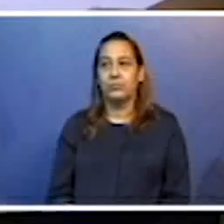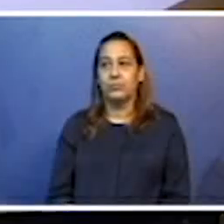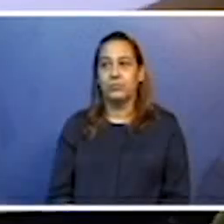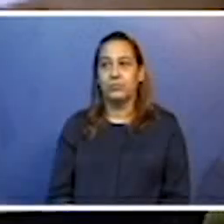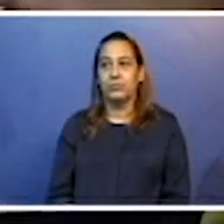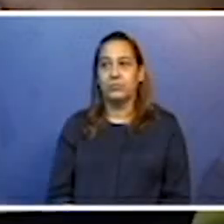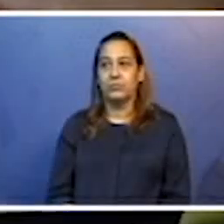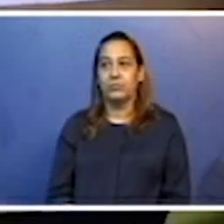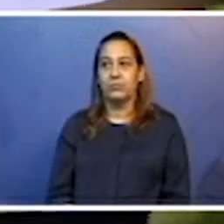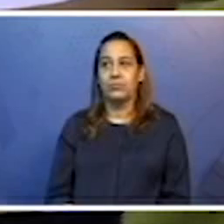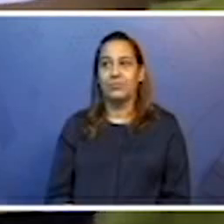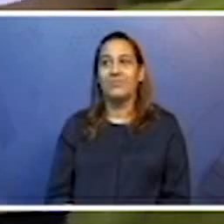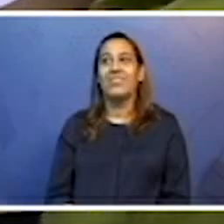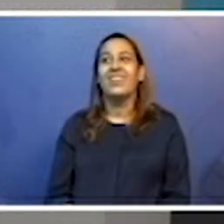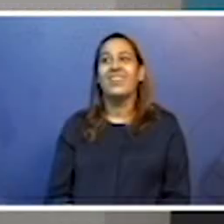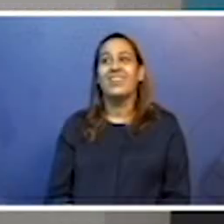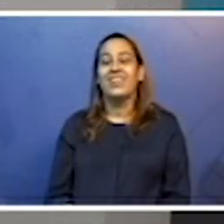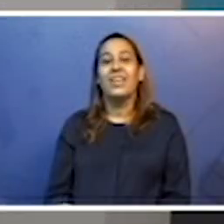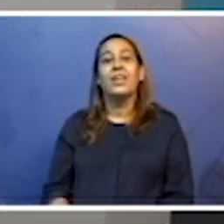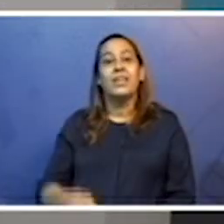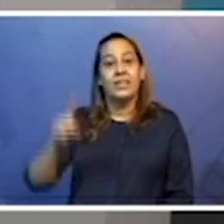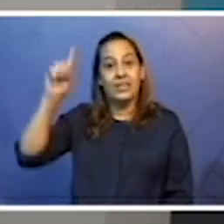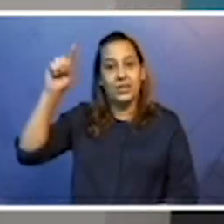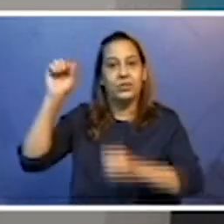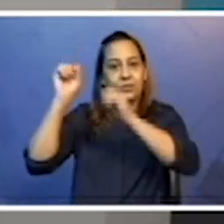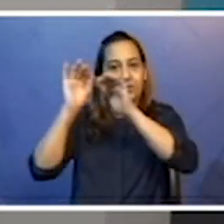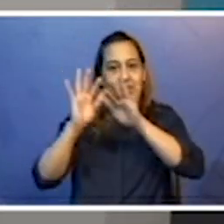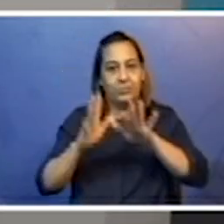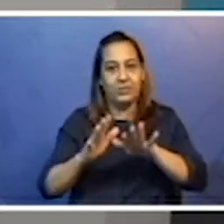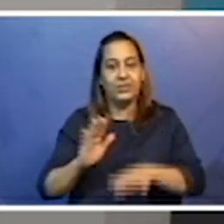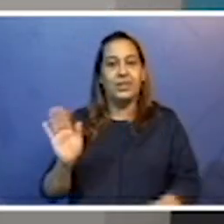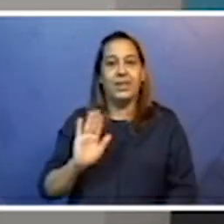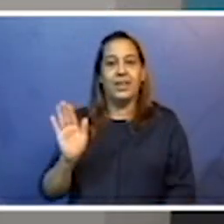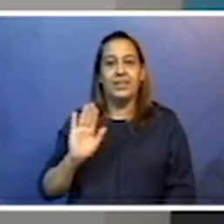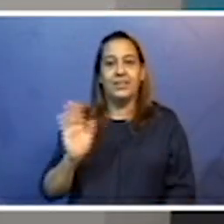É isso, pessoal. Fiquem com Deus e até a próxima aula.